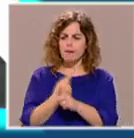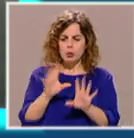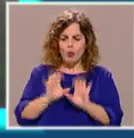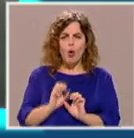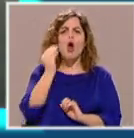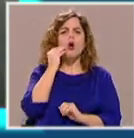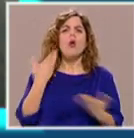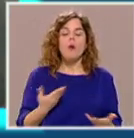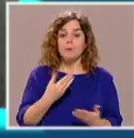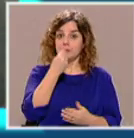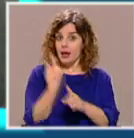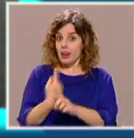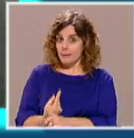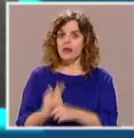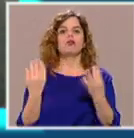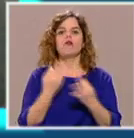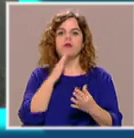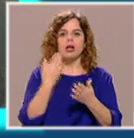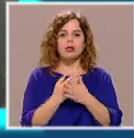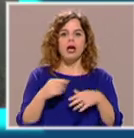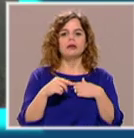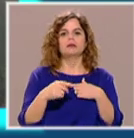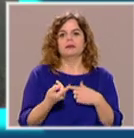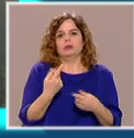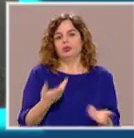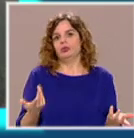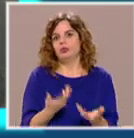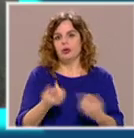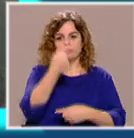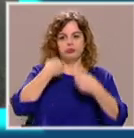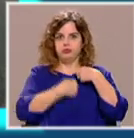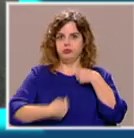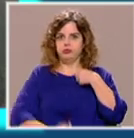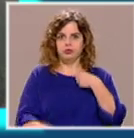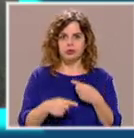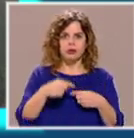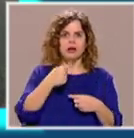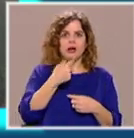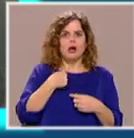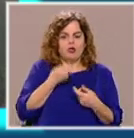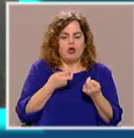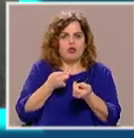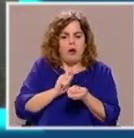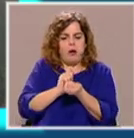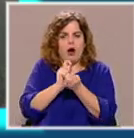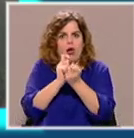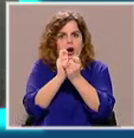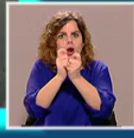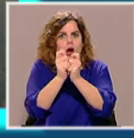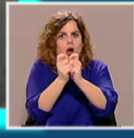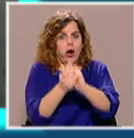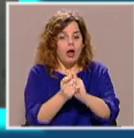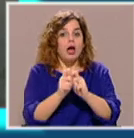Os alimentos fazem um grande percurso e sofrem várias transformações antes de chegarem